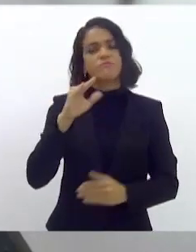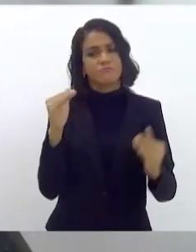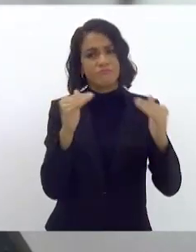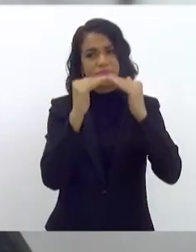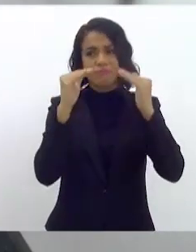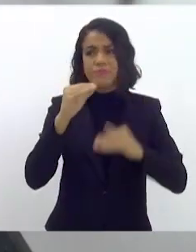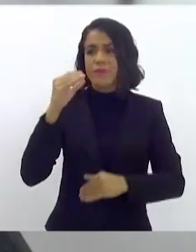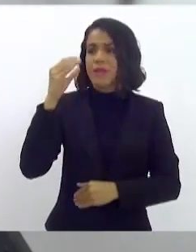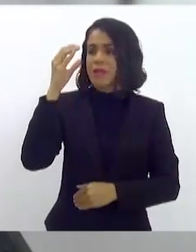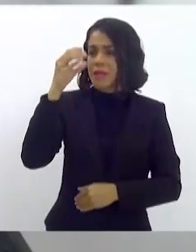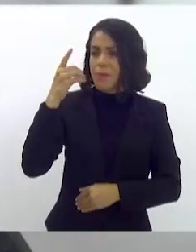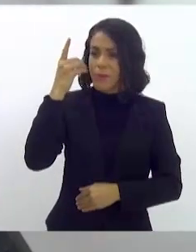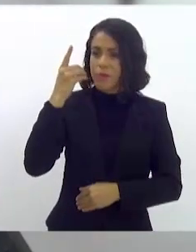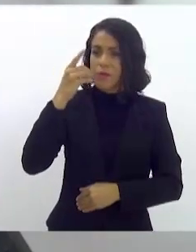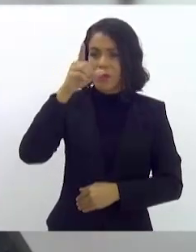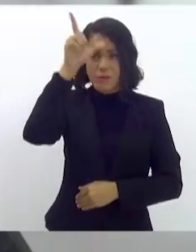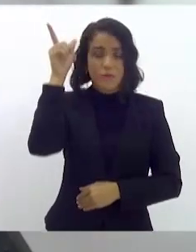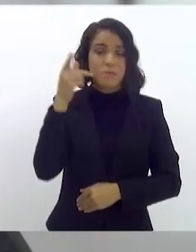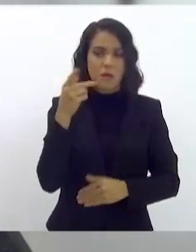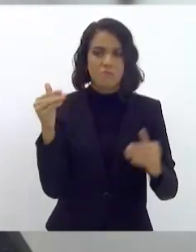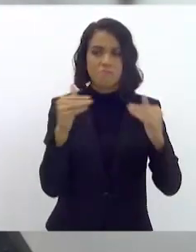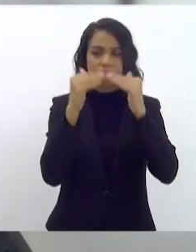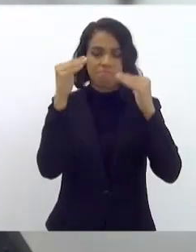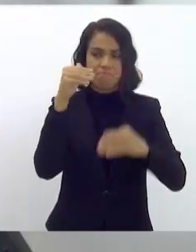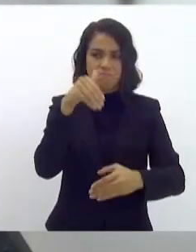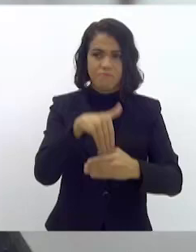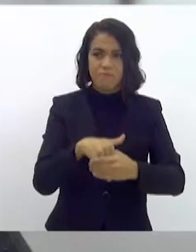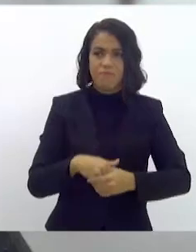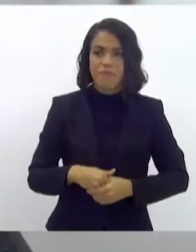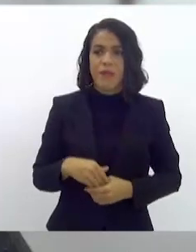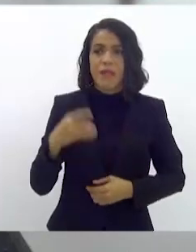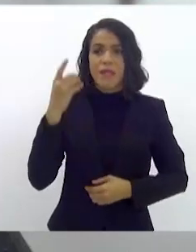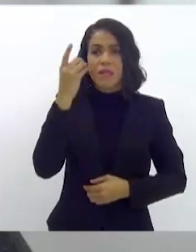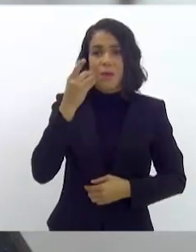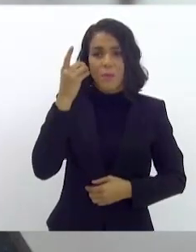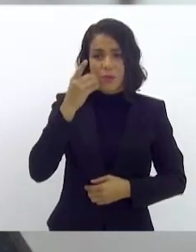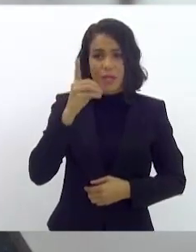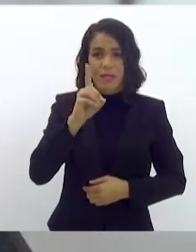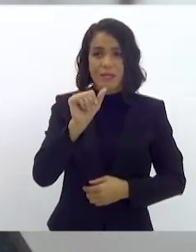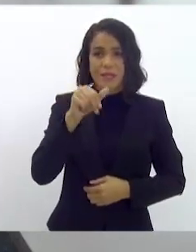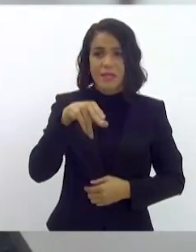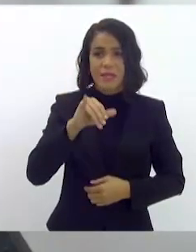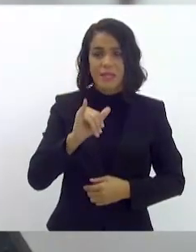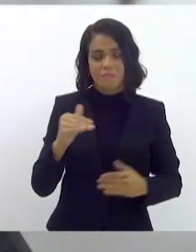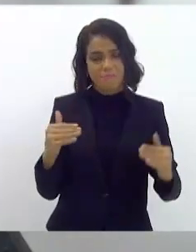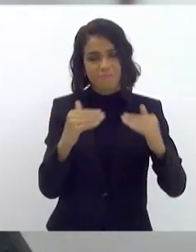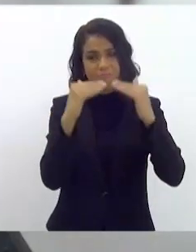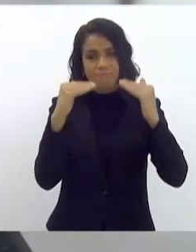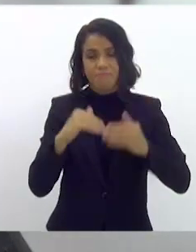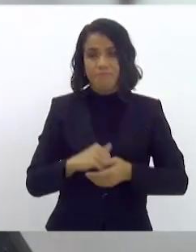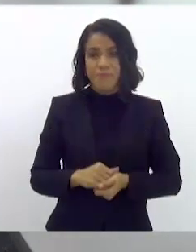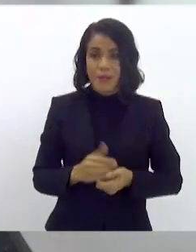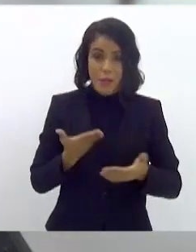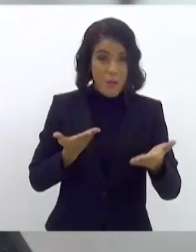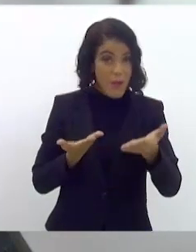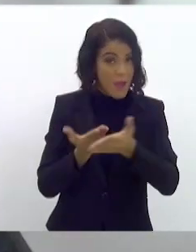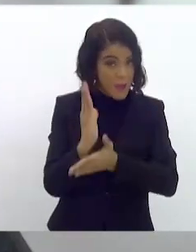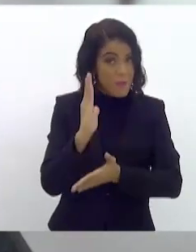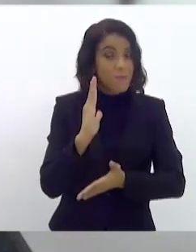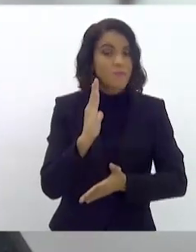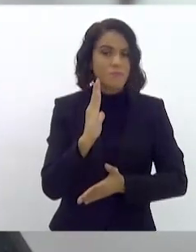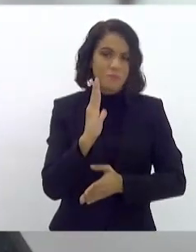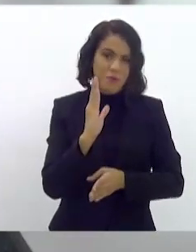Favorável. Deputado Luiz Paulo? Favorável. Deputada Dani? Favorável. Então, está aprovado